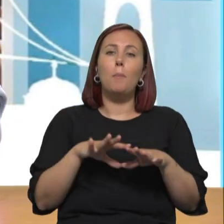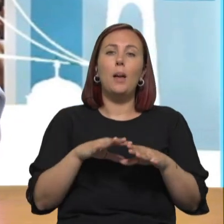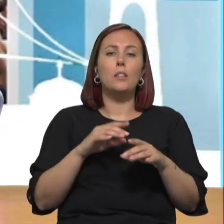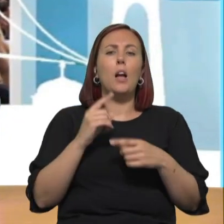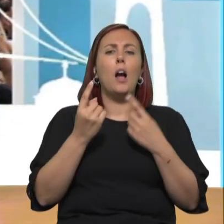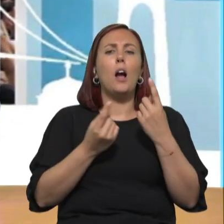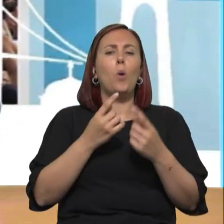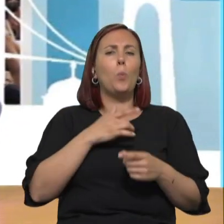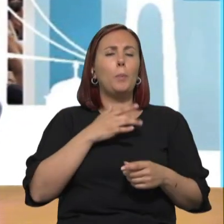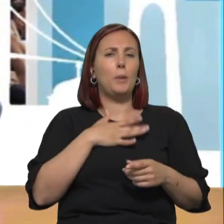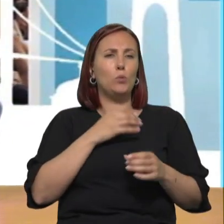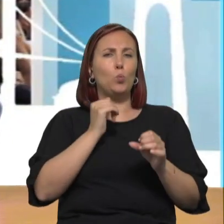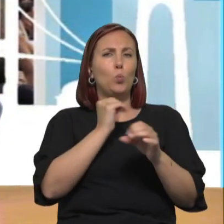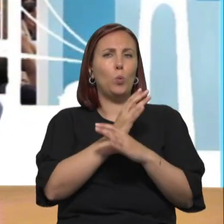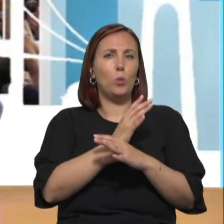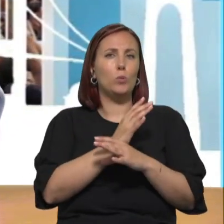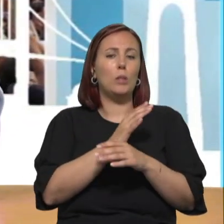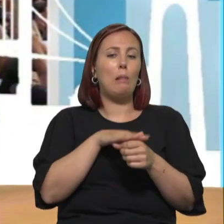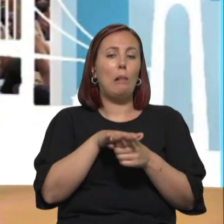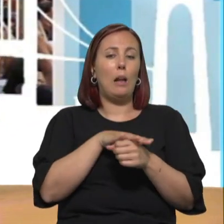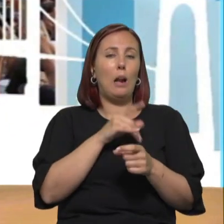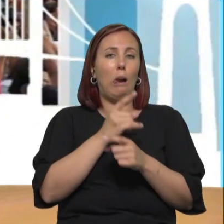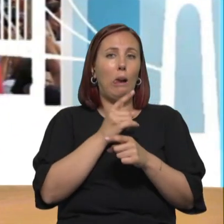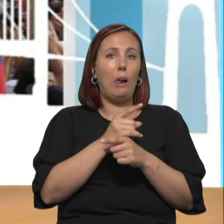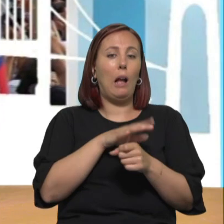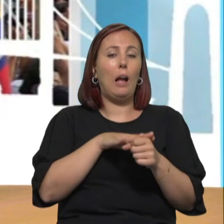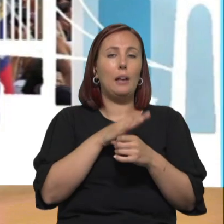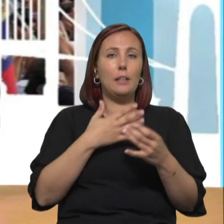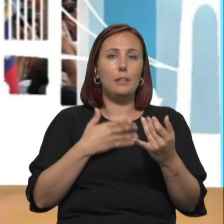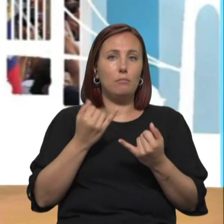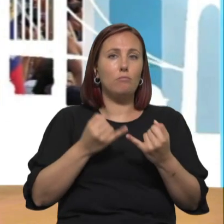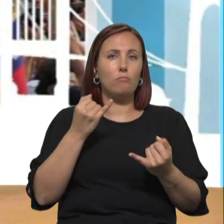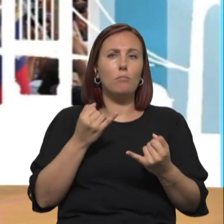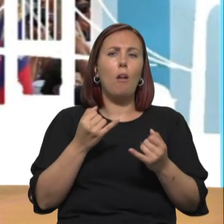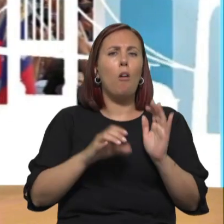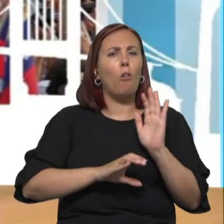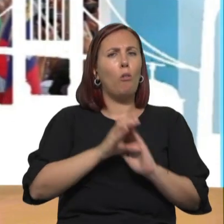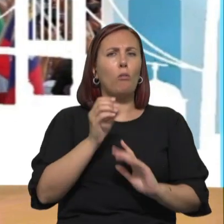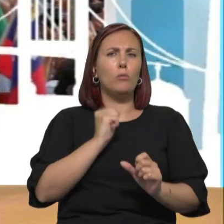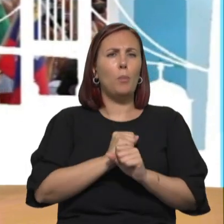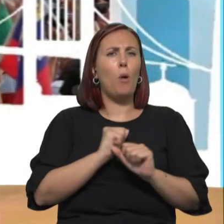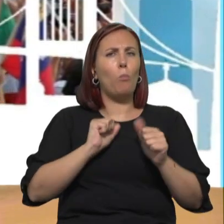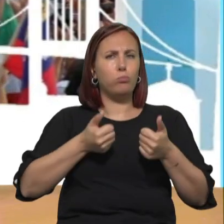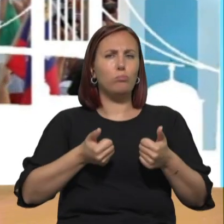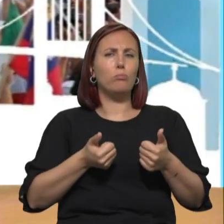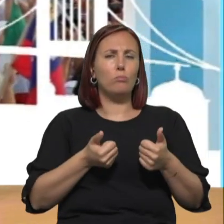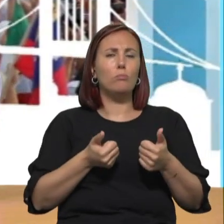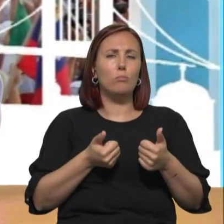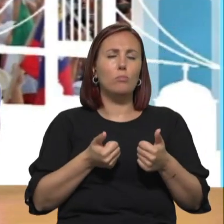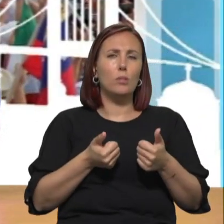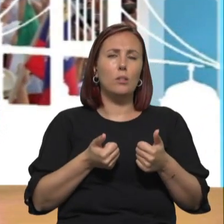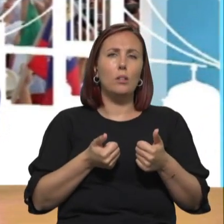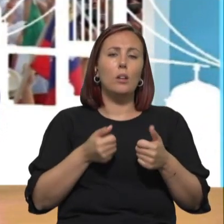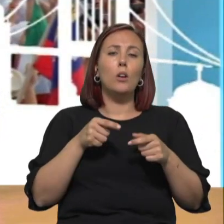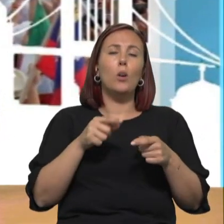empresas dessa área do digital que têm muito boas condições, não é? E aí o